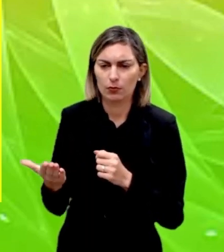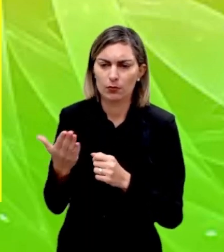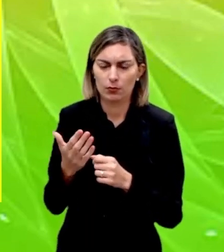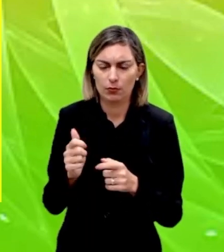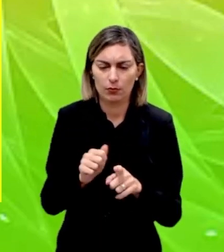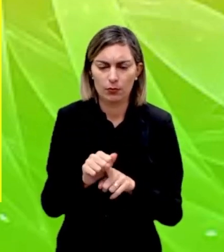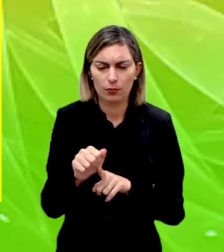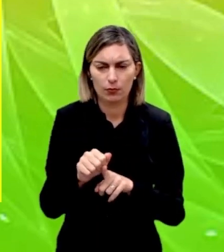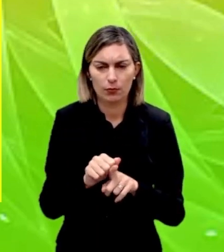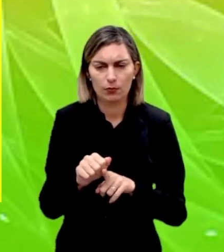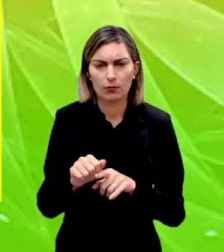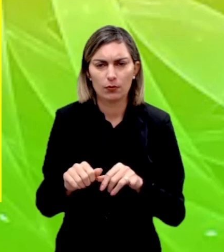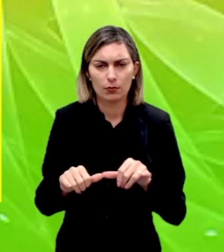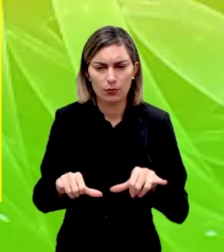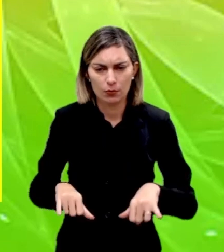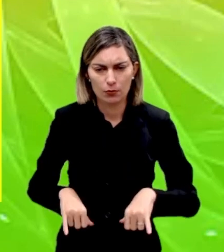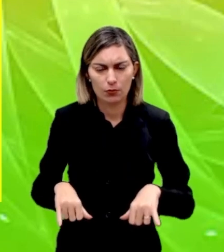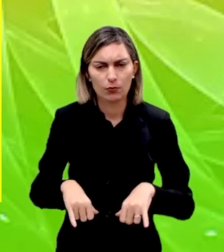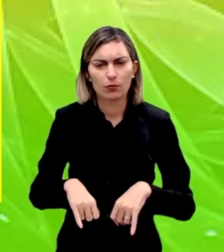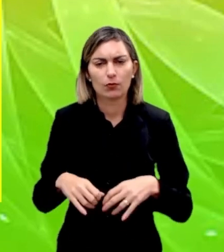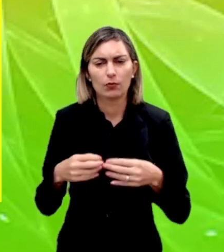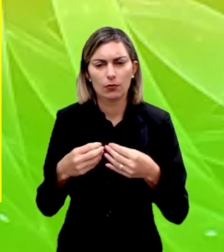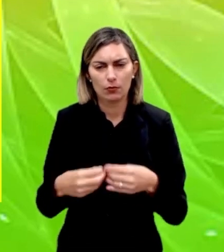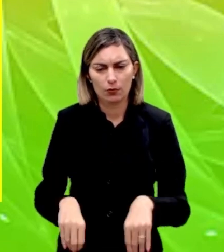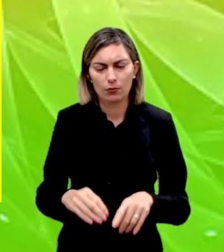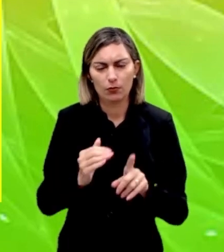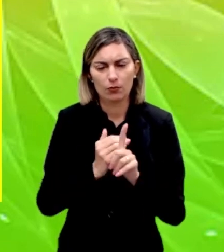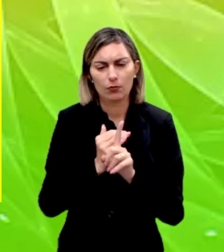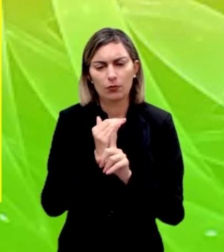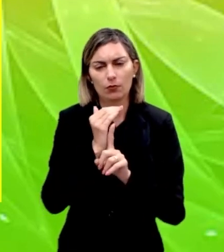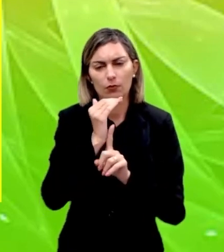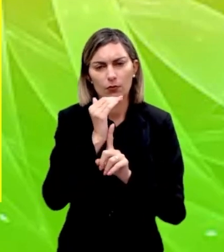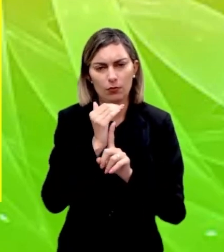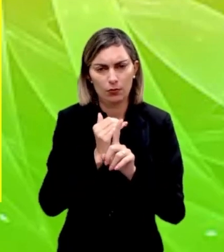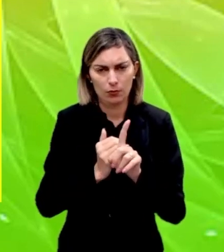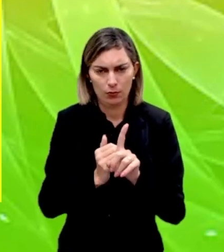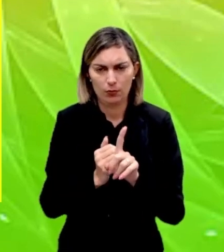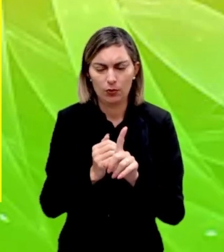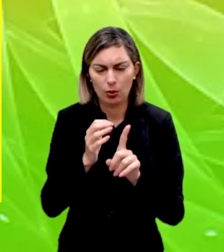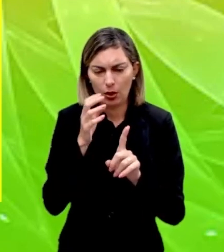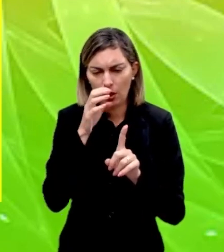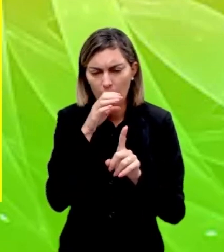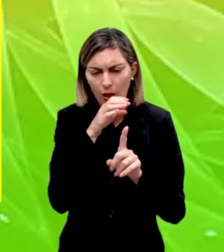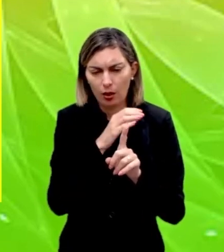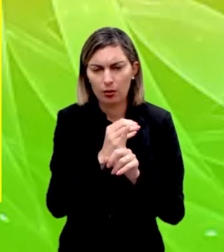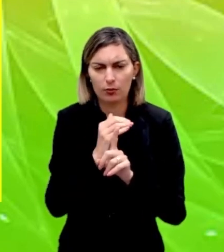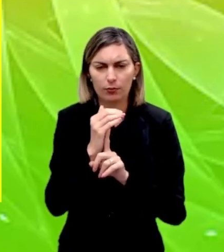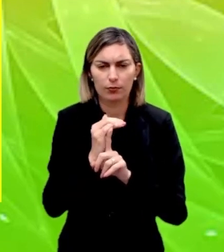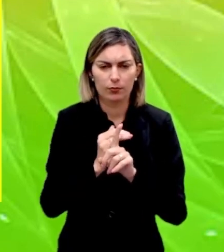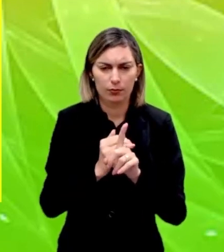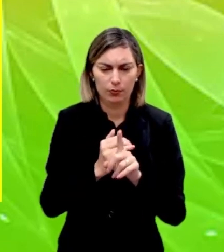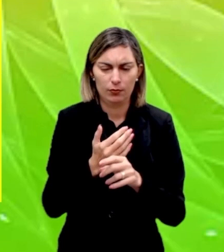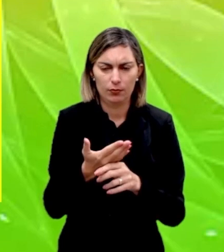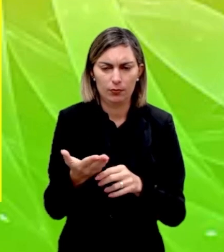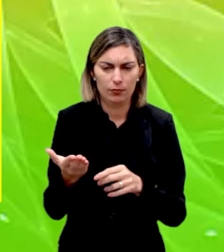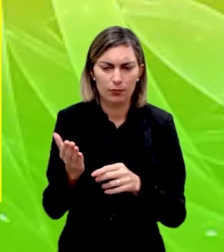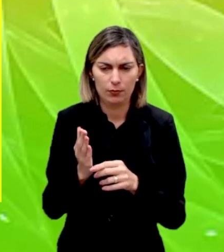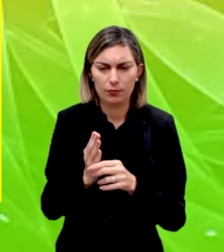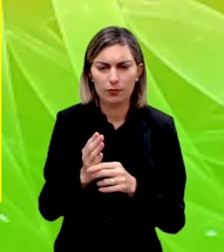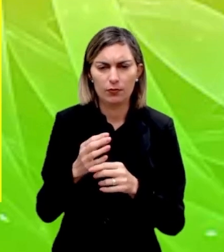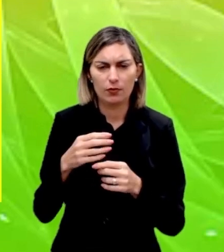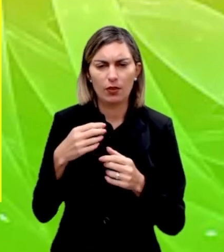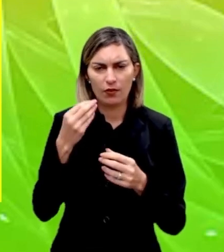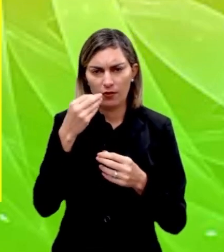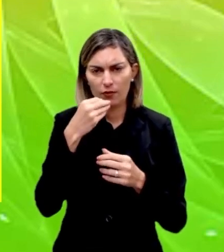plásticos sofrem a interferência da temperatura, eles aquecem, as ligações deles vão ficando fracas